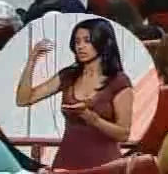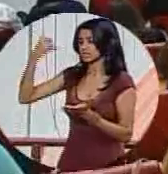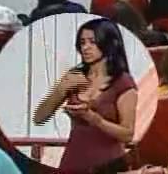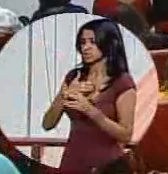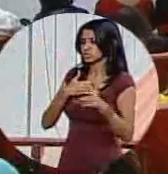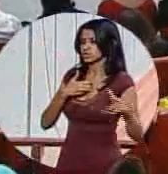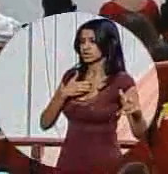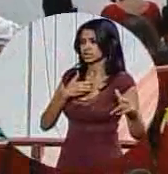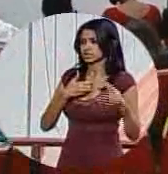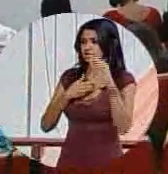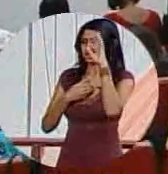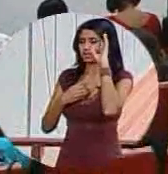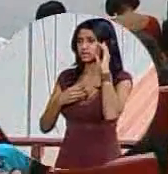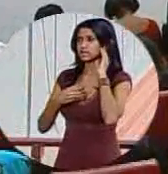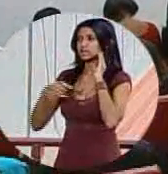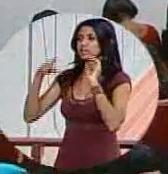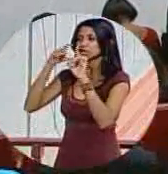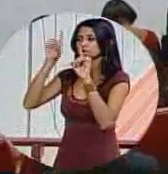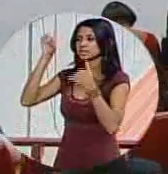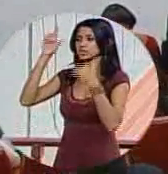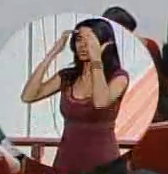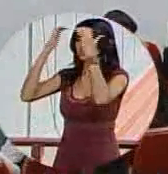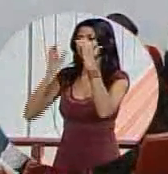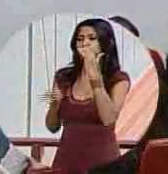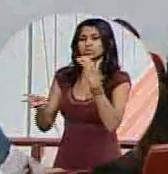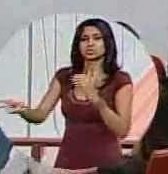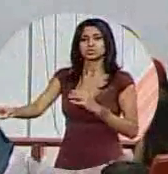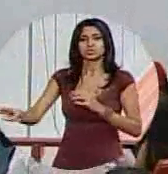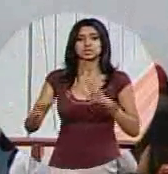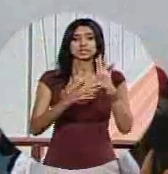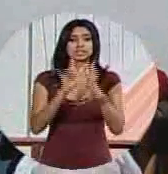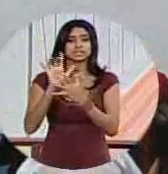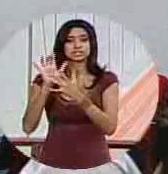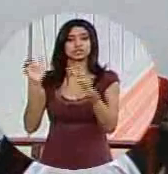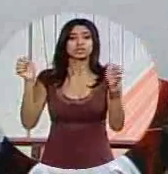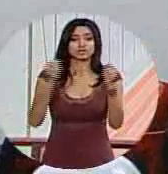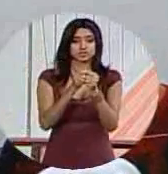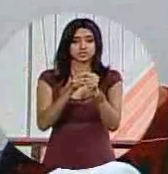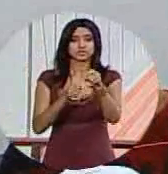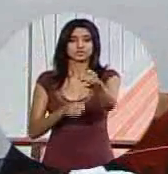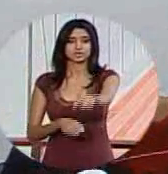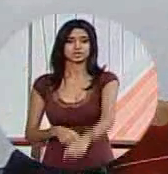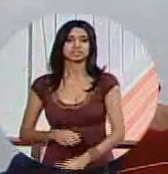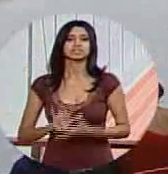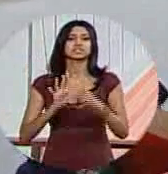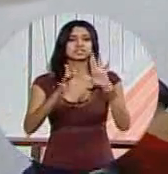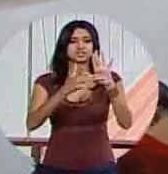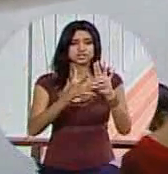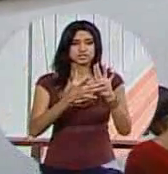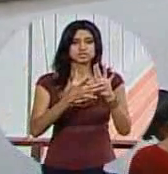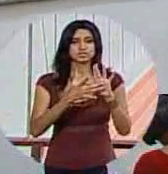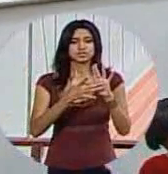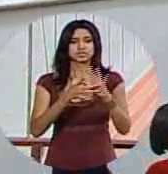não vou sair da palavra de Deus, naquela hora Jesus está à sua mão direita e Ele vai livrar você